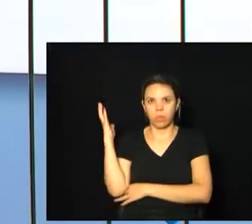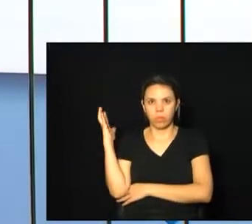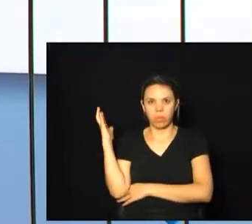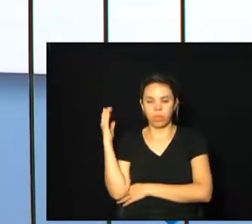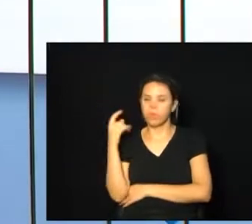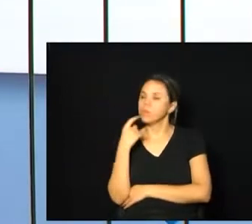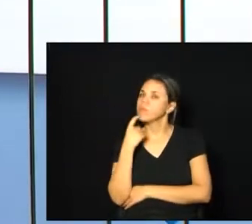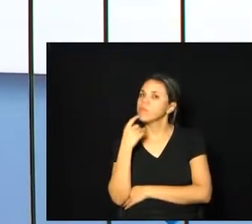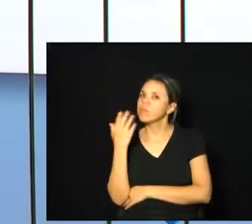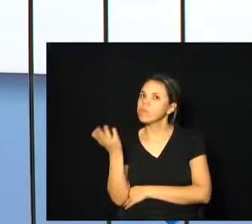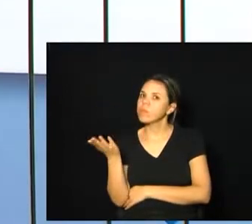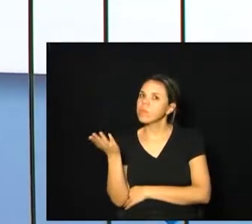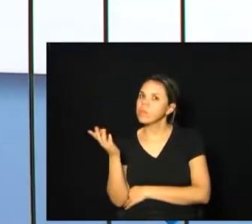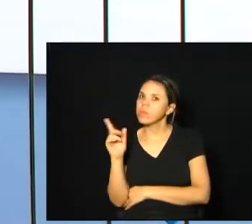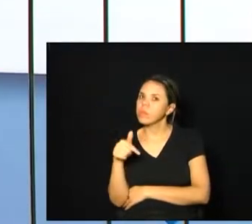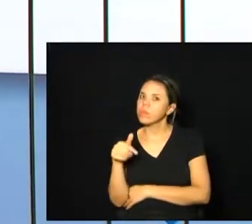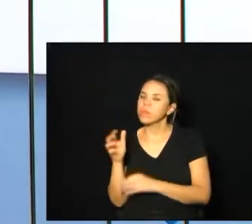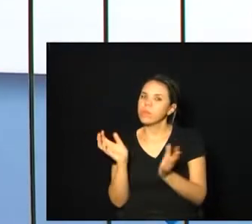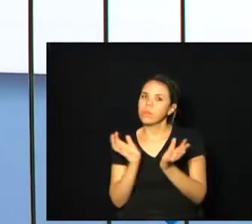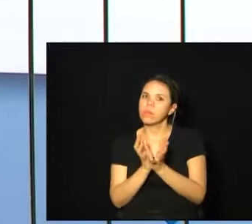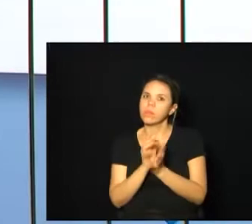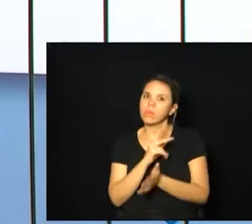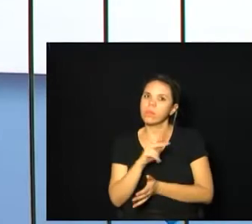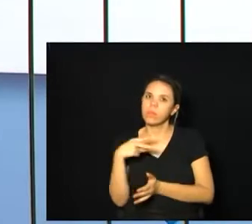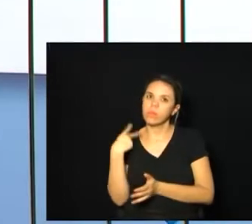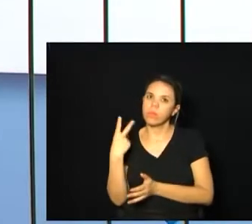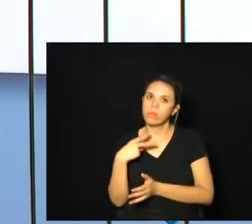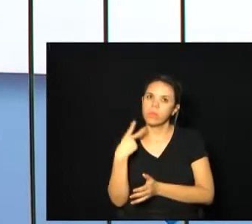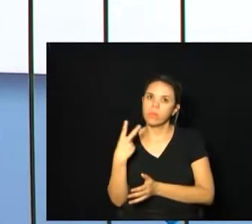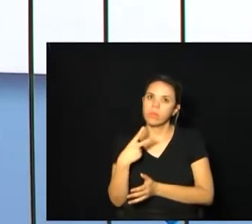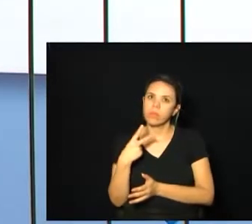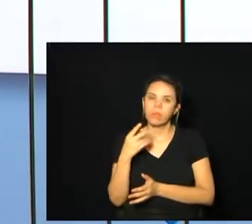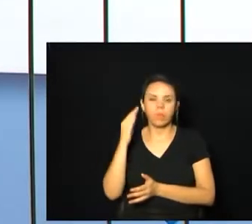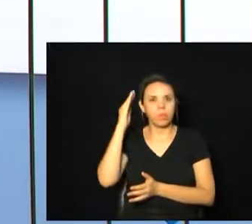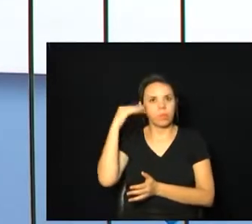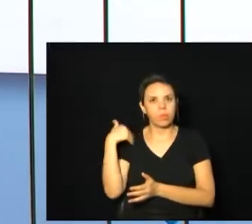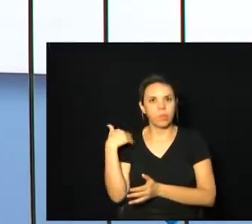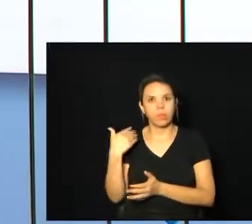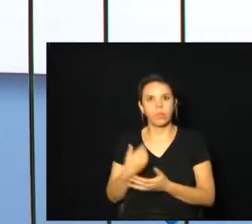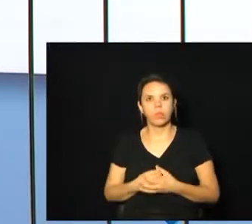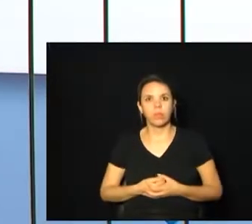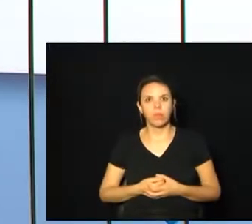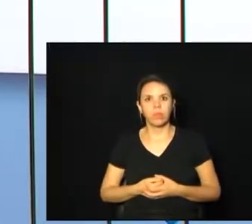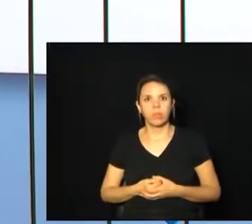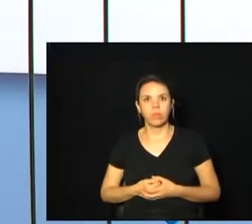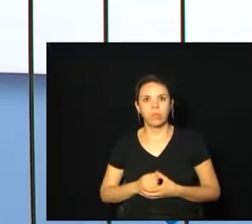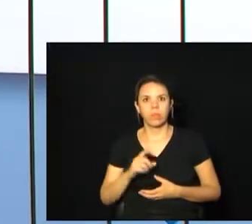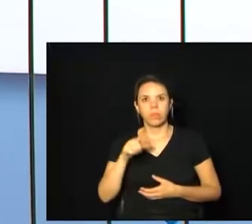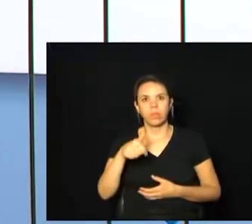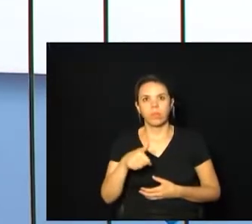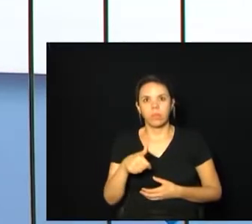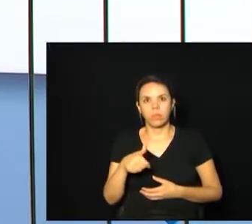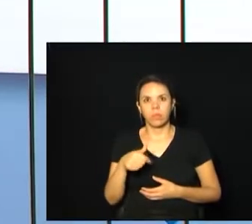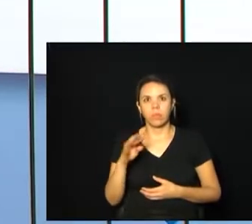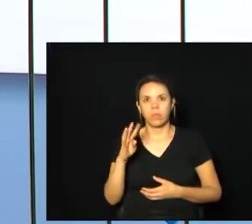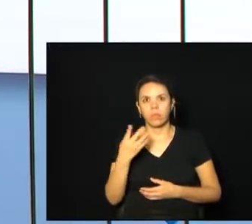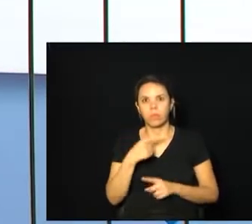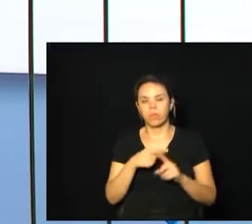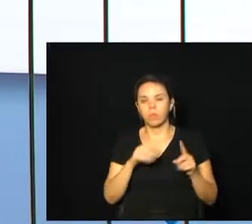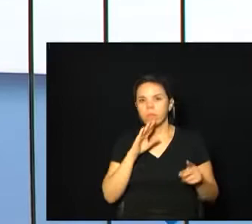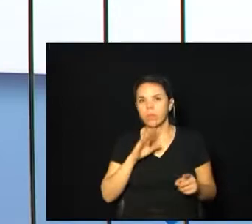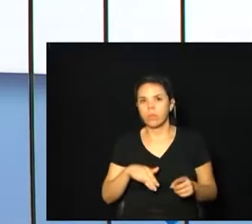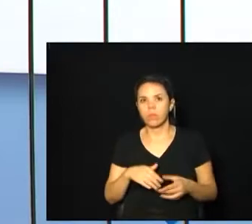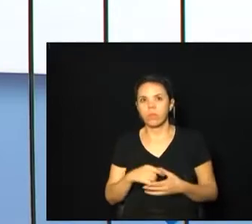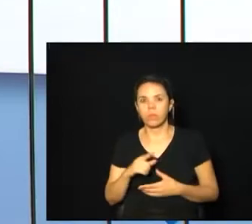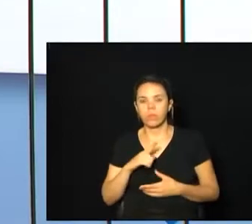de Campinas. Essa comissão é presidida pela vereadora Débora Palermo. E depois, às 4h30 da